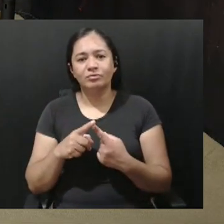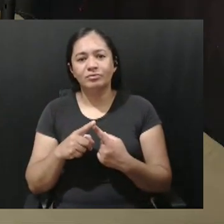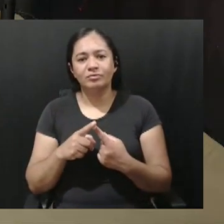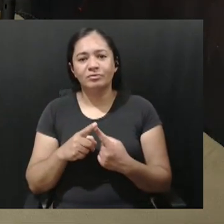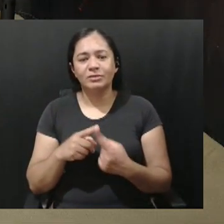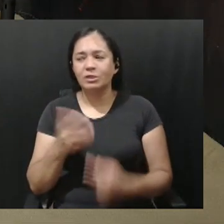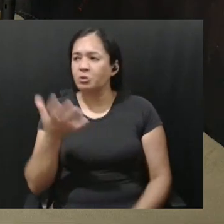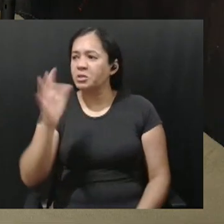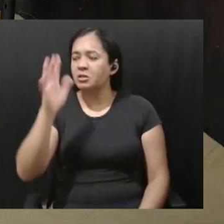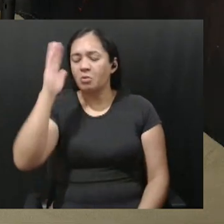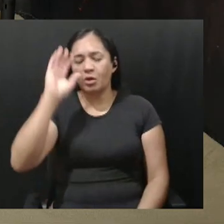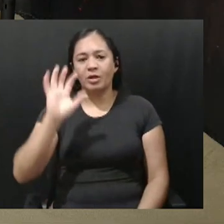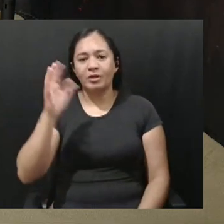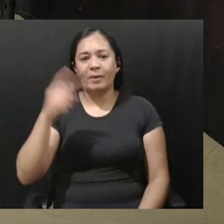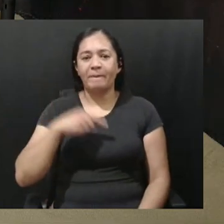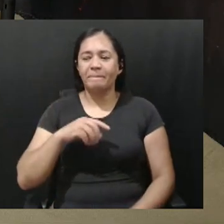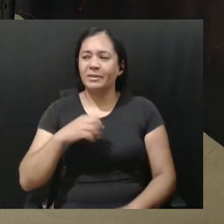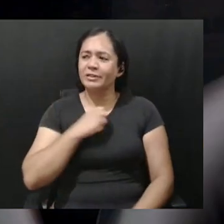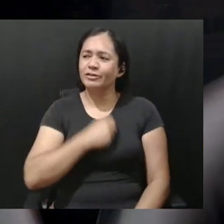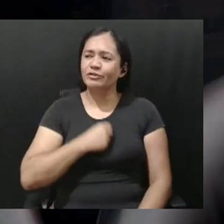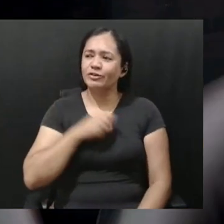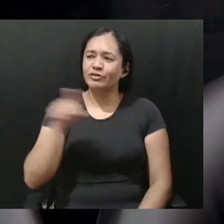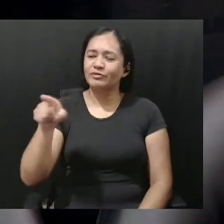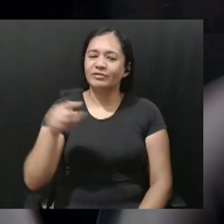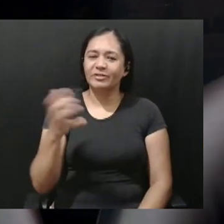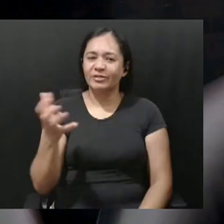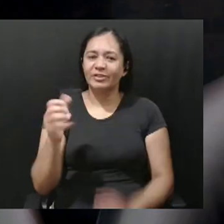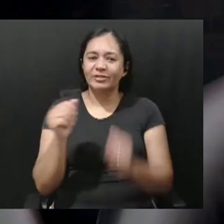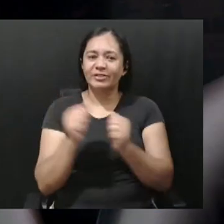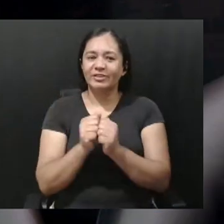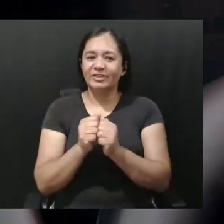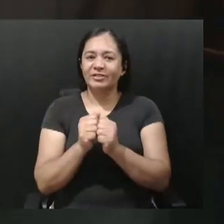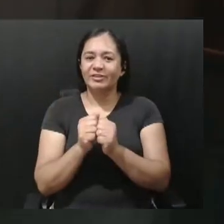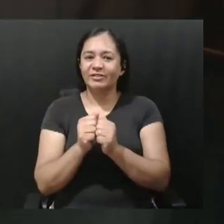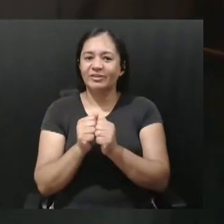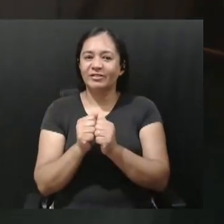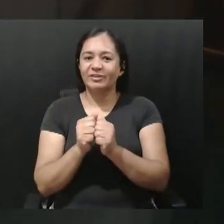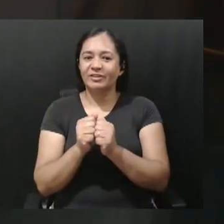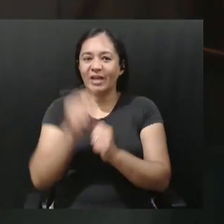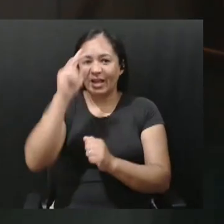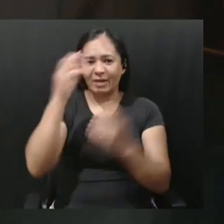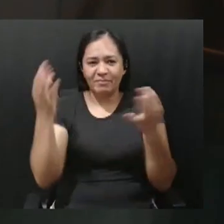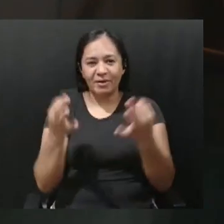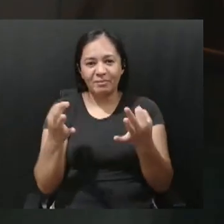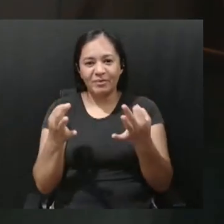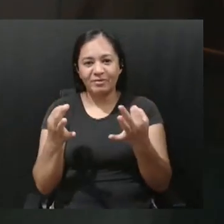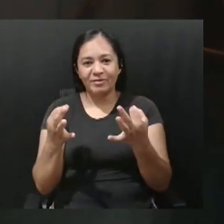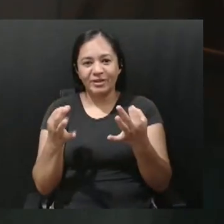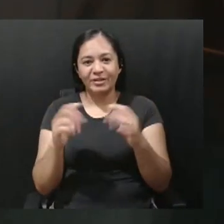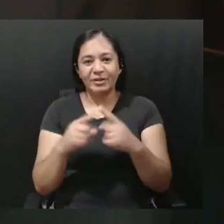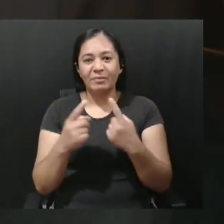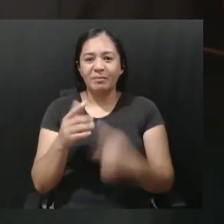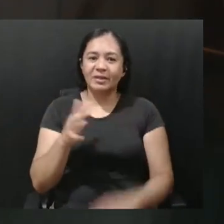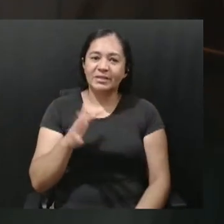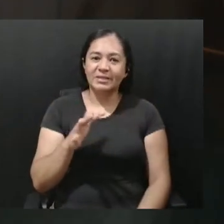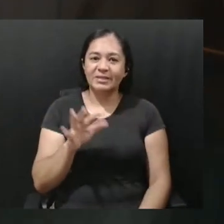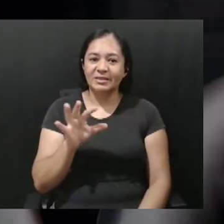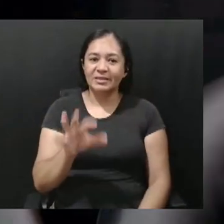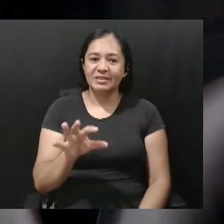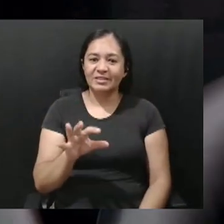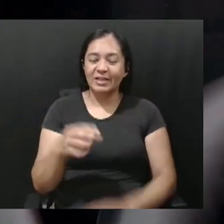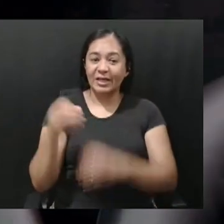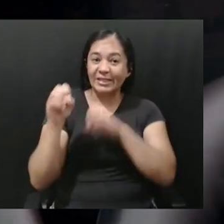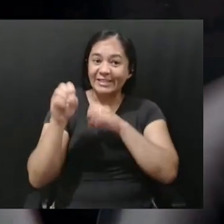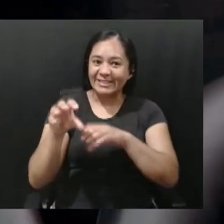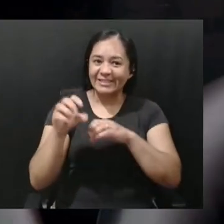sua falta e quero estar contigo. Eu não vou lembrar É, não, perfeitamente as isso, palavras, mas né? Mas é mais ou mas menos assim. ensina a gente a fazer. Anota aí, É hein? mais ou